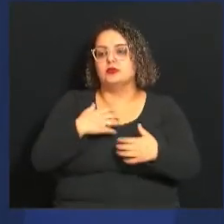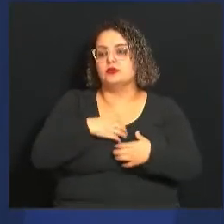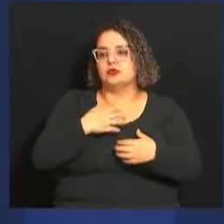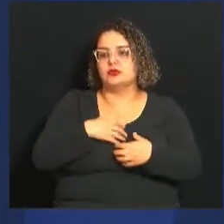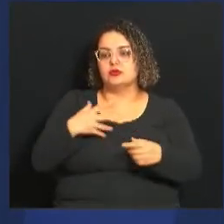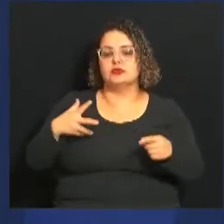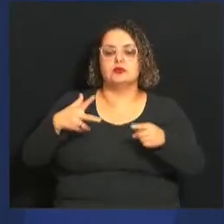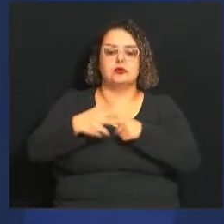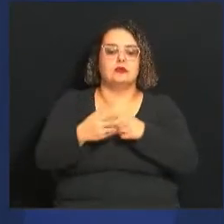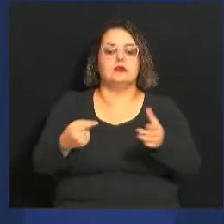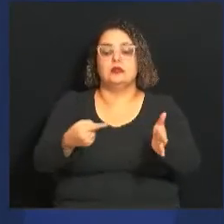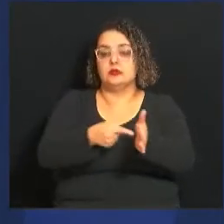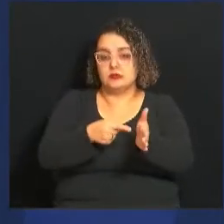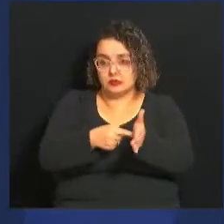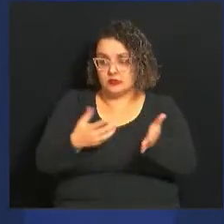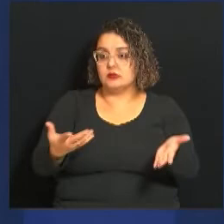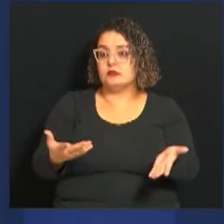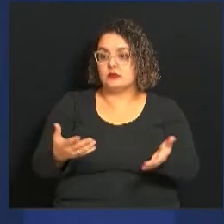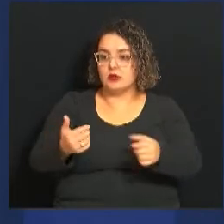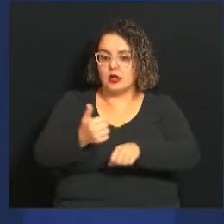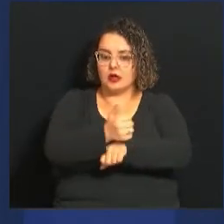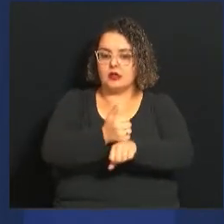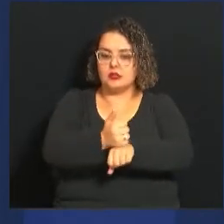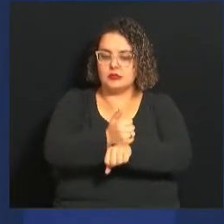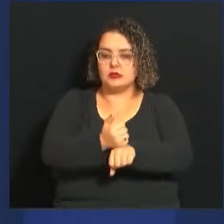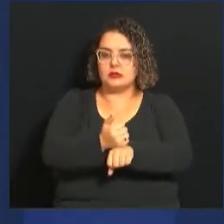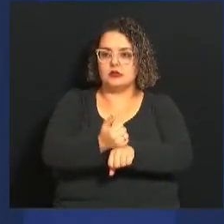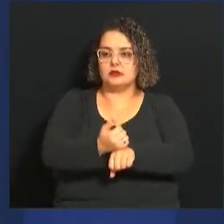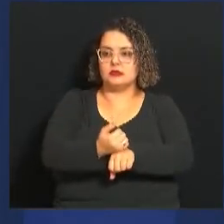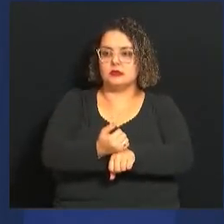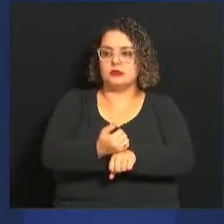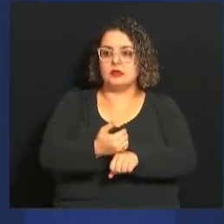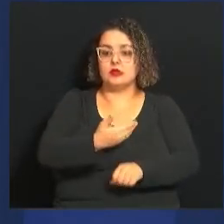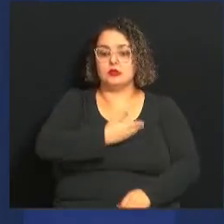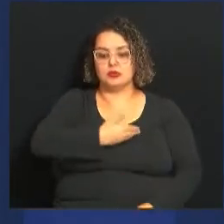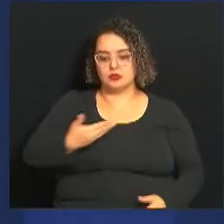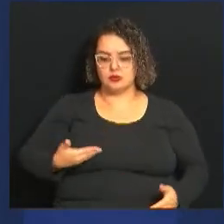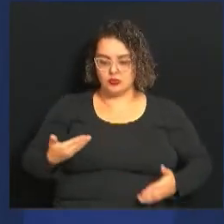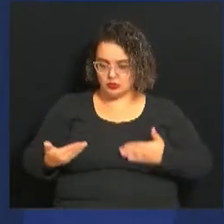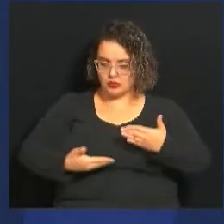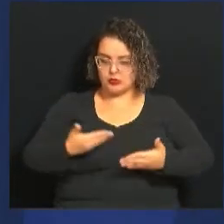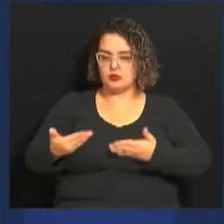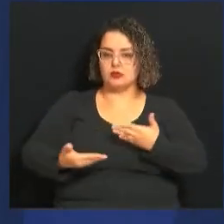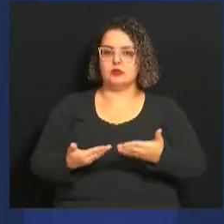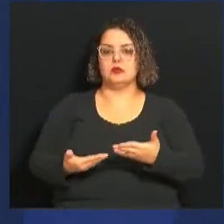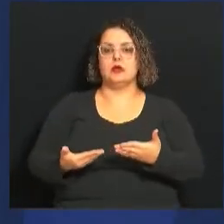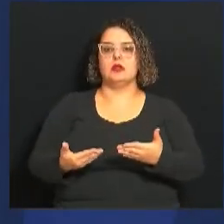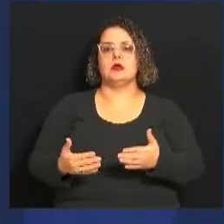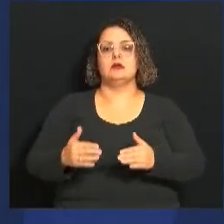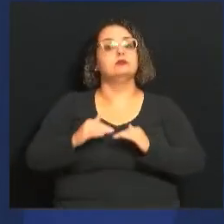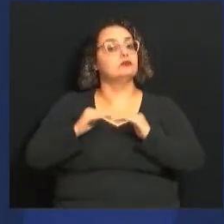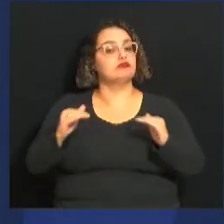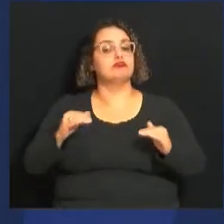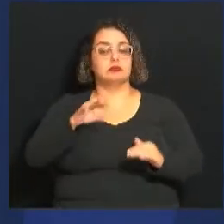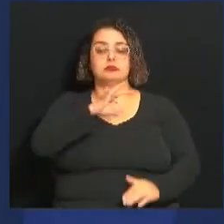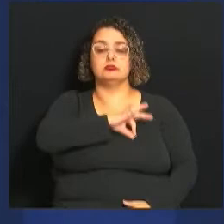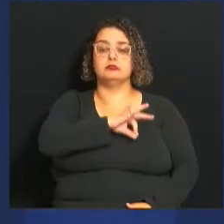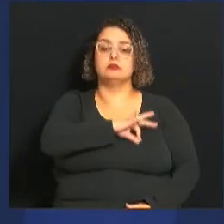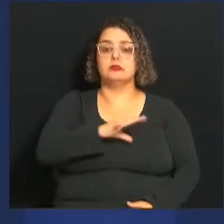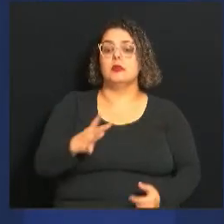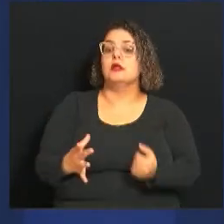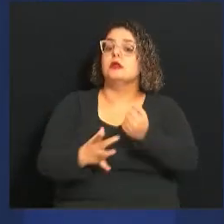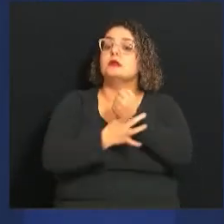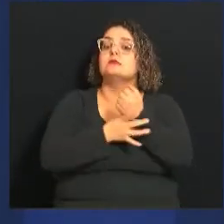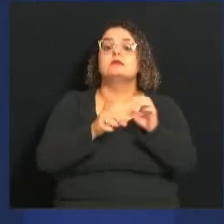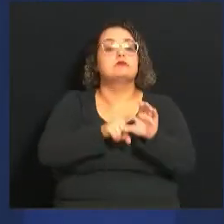vir denunciar aquele profissional. Sendo um servidor público revestido, né, da estabilidade, ele tem segurança para ter